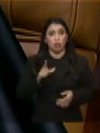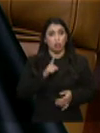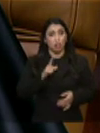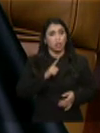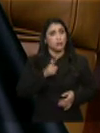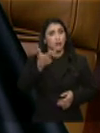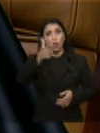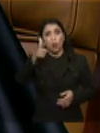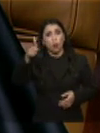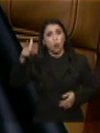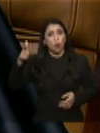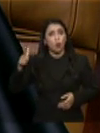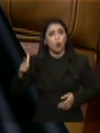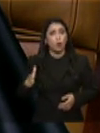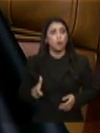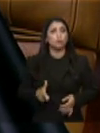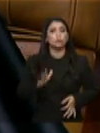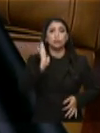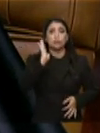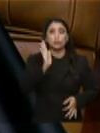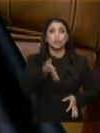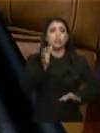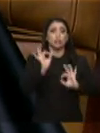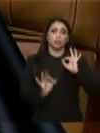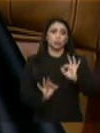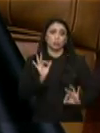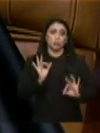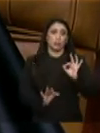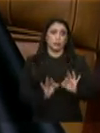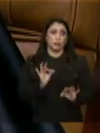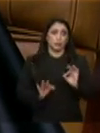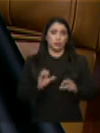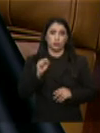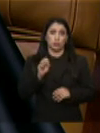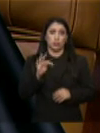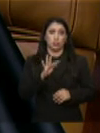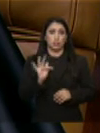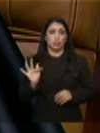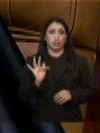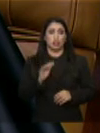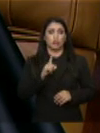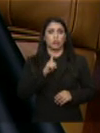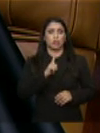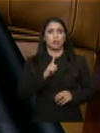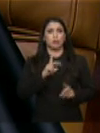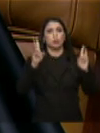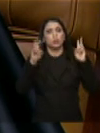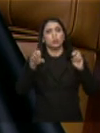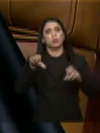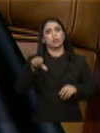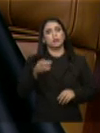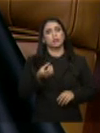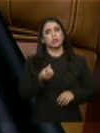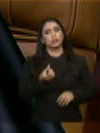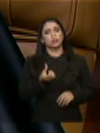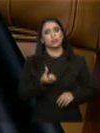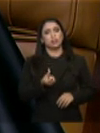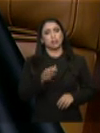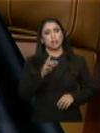outros casos julgados pelo Supremo, como, por exemplo, a questão dirimida no tema 906, através do